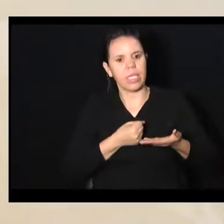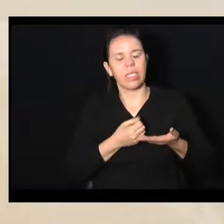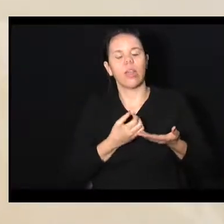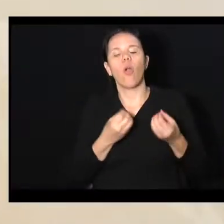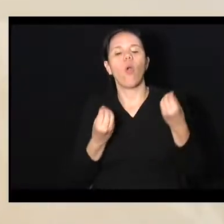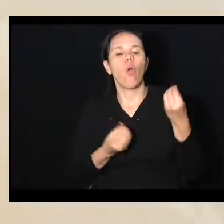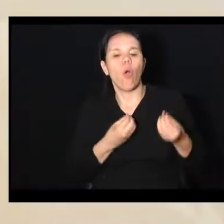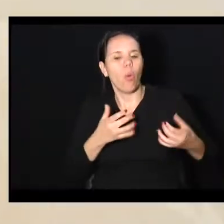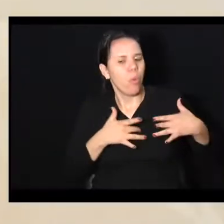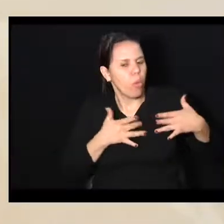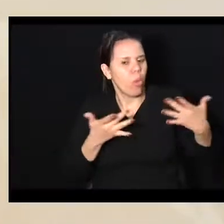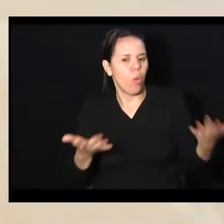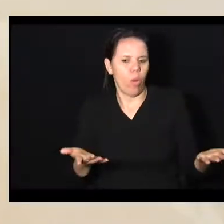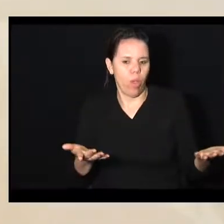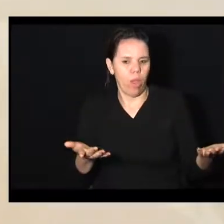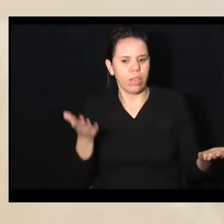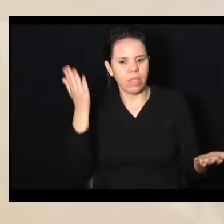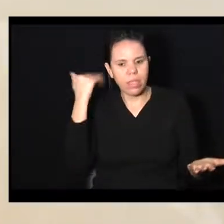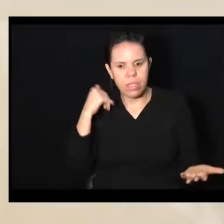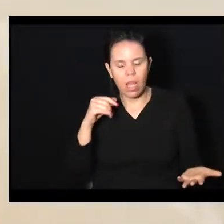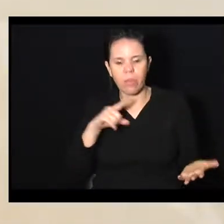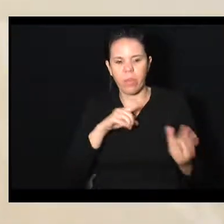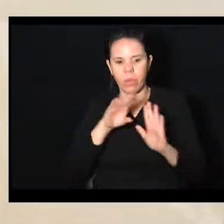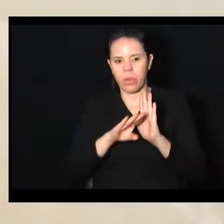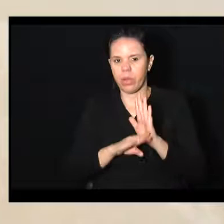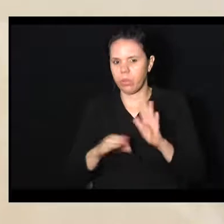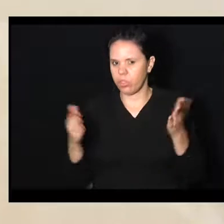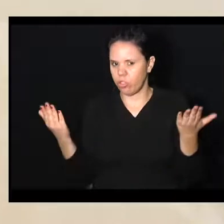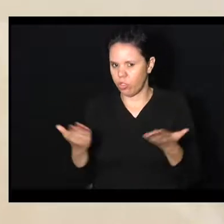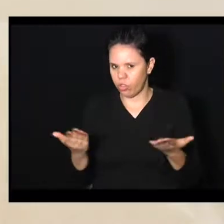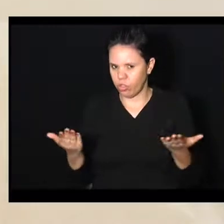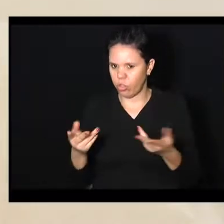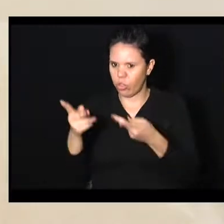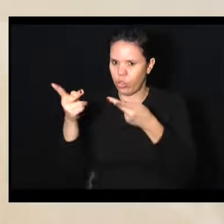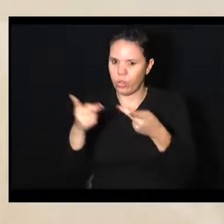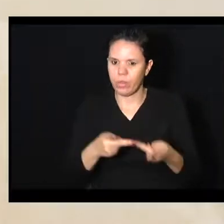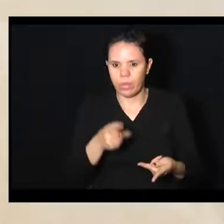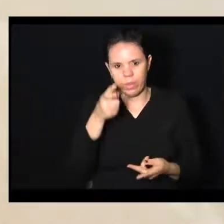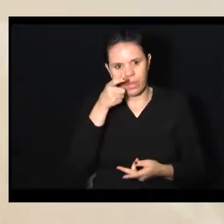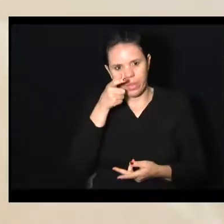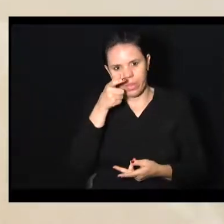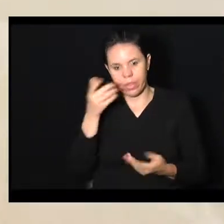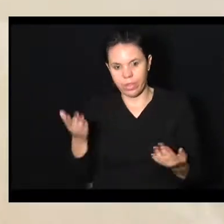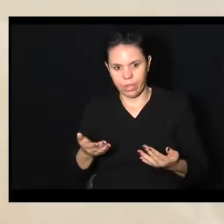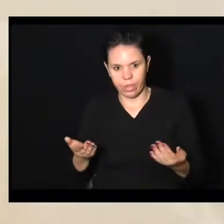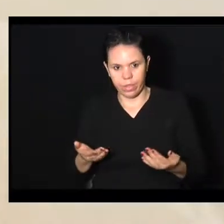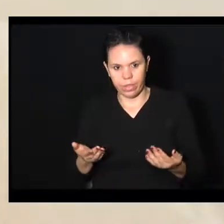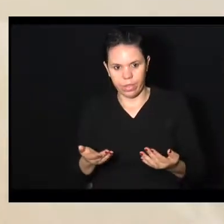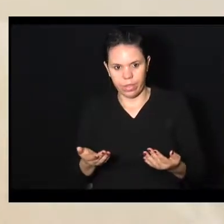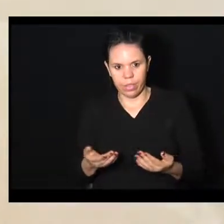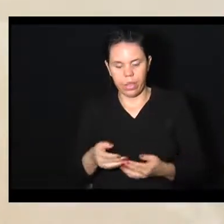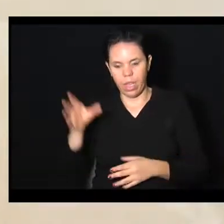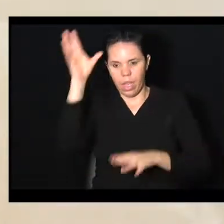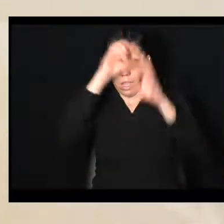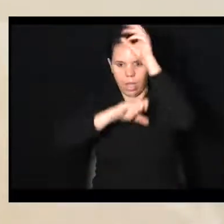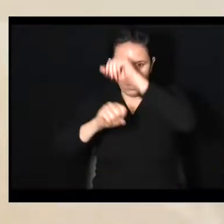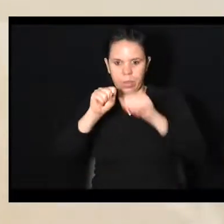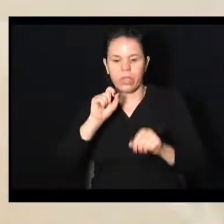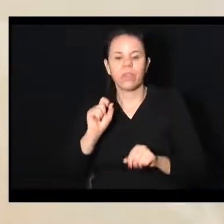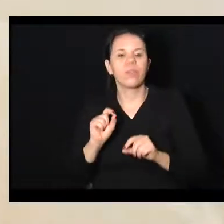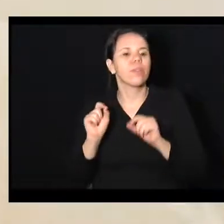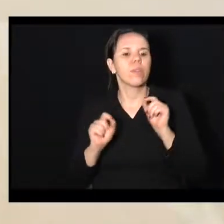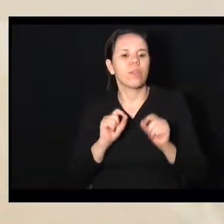doar. Tudo isso está no programa de hoje e eu convido você, a partir de agora, a aprender um pouco